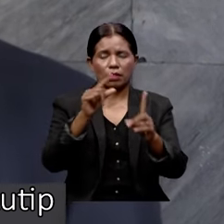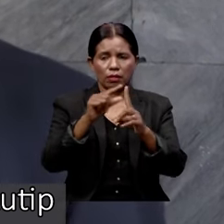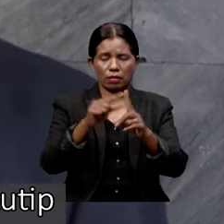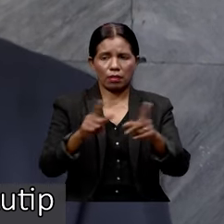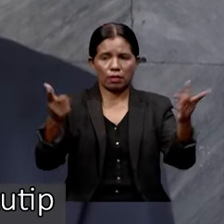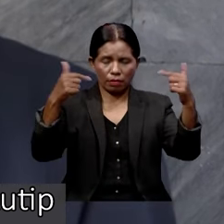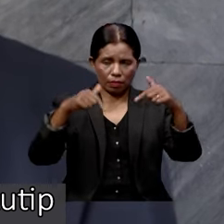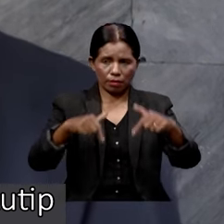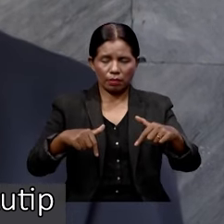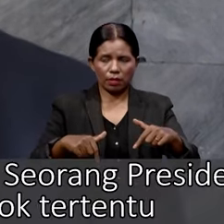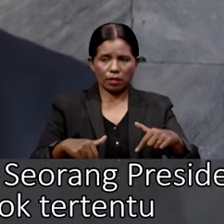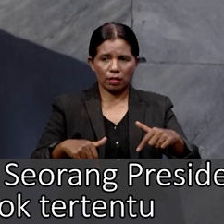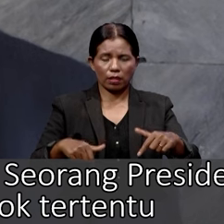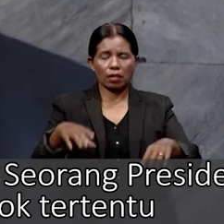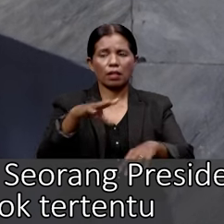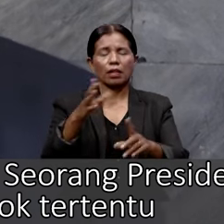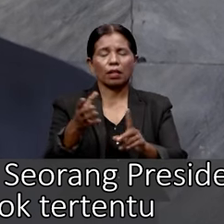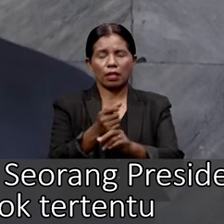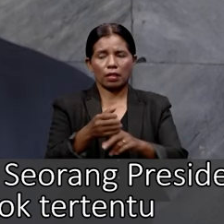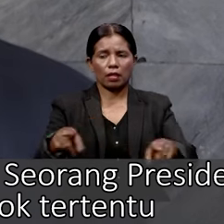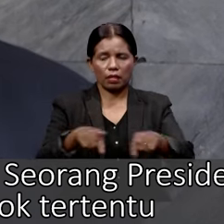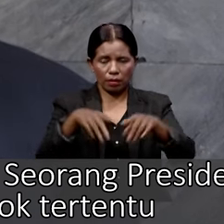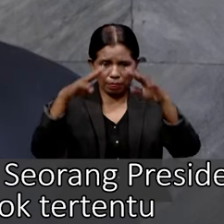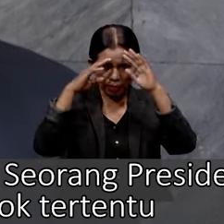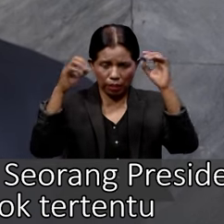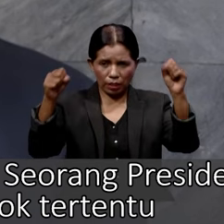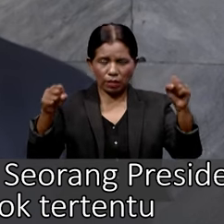Mas eu não quero, não sou presidente, quero que nós